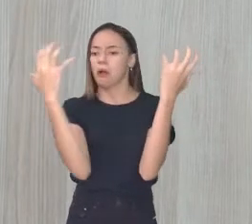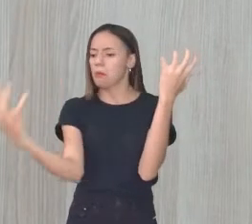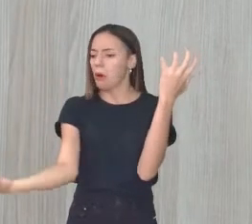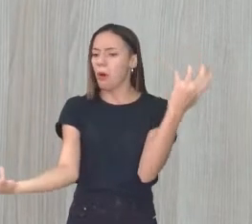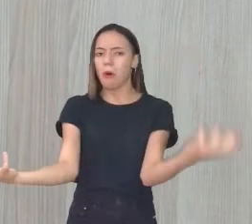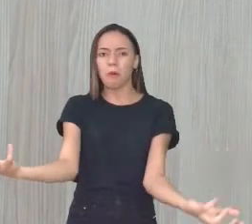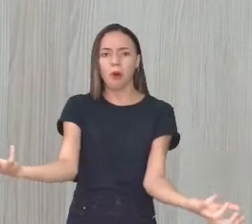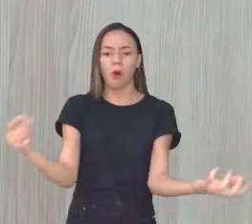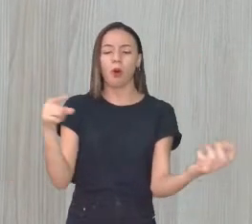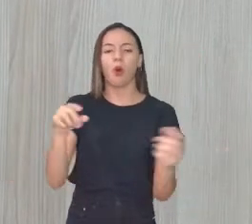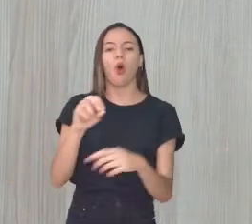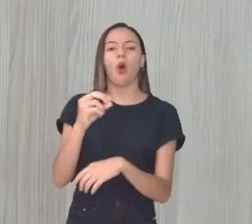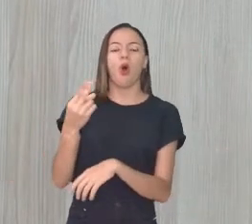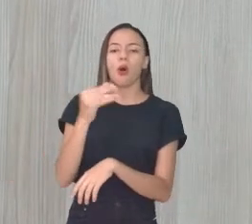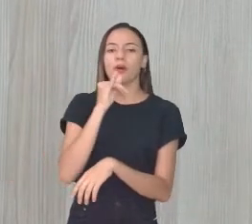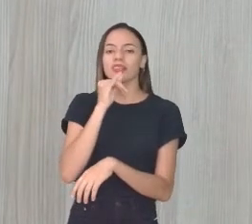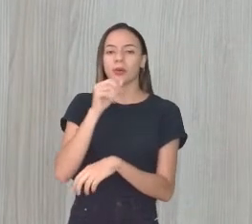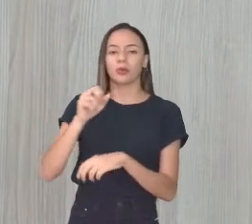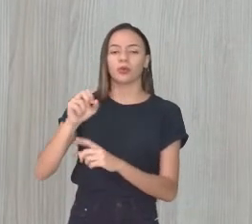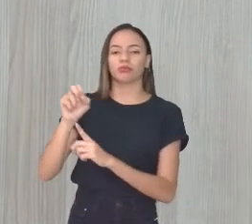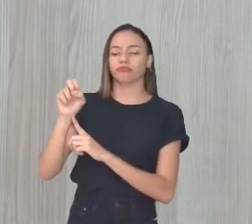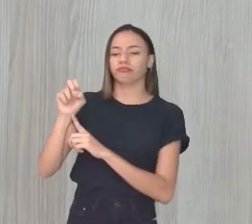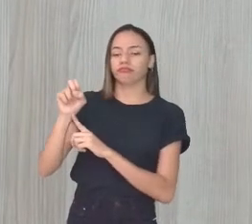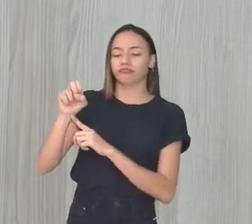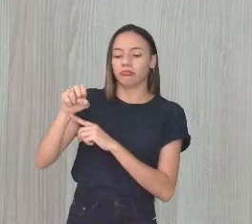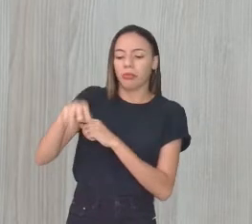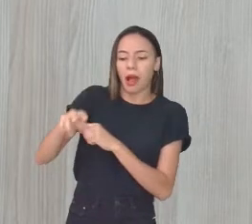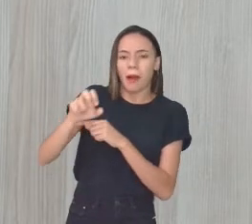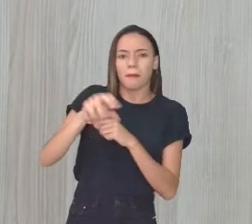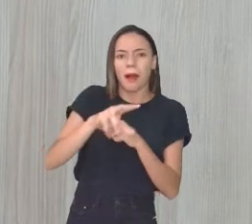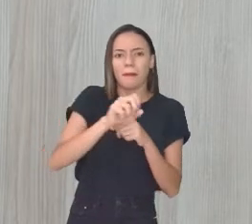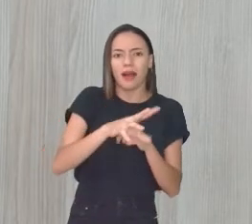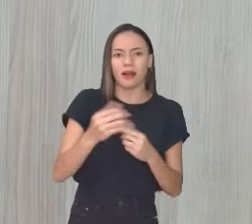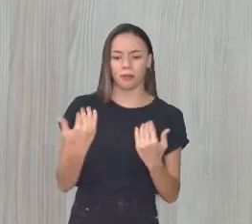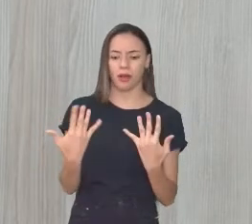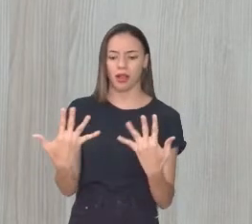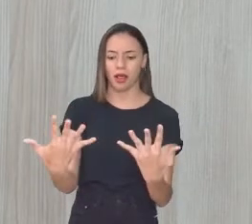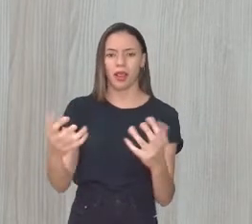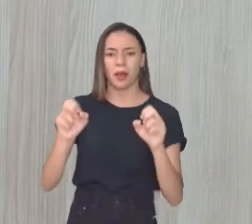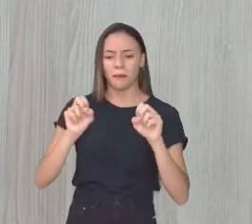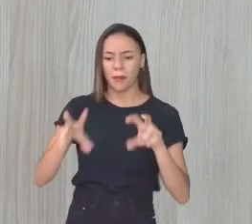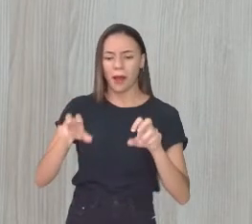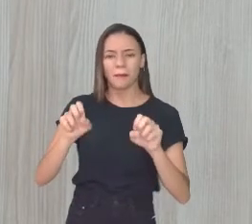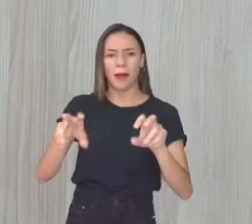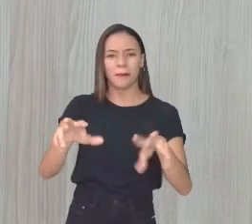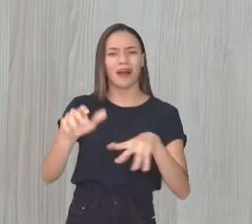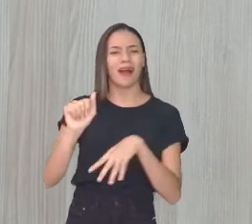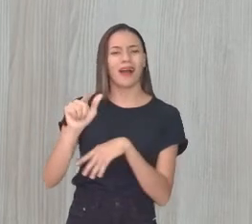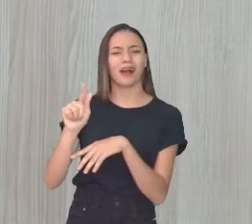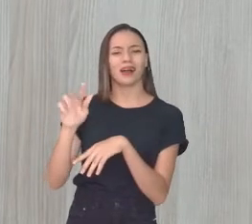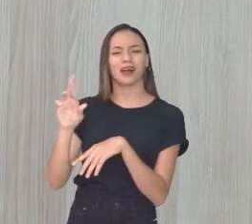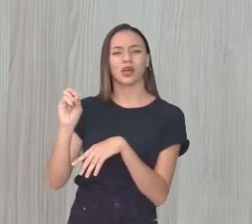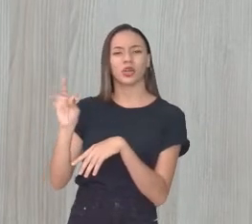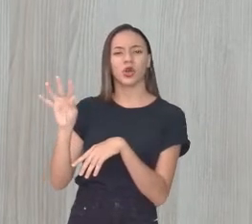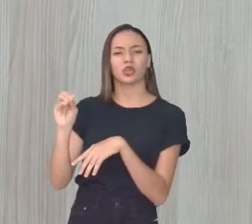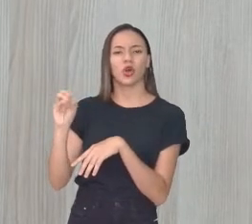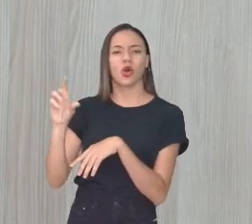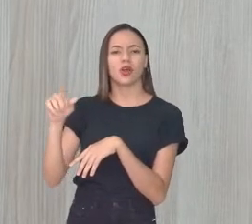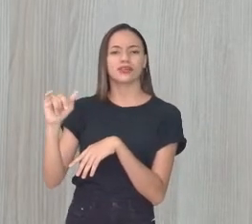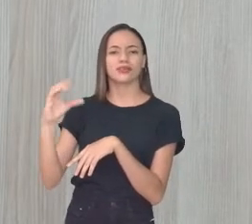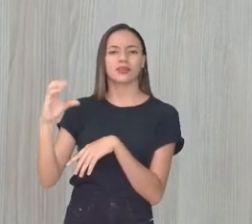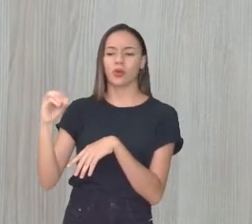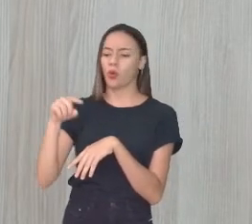um agrotóxico ali, outro aqui, e acha que não vai interferir, que não vai atingir,